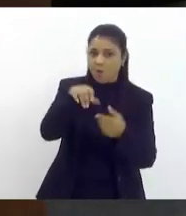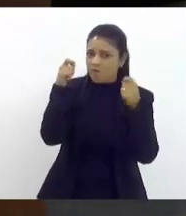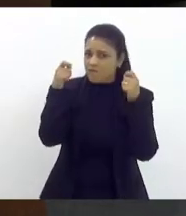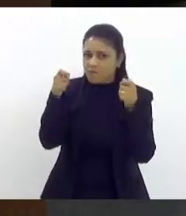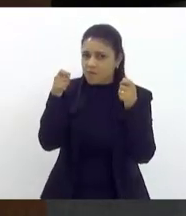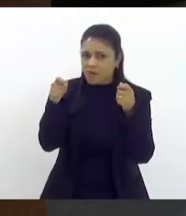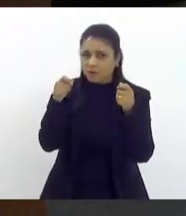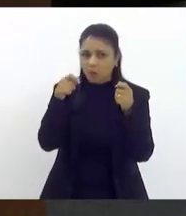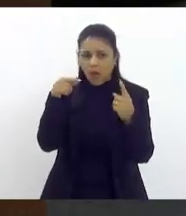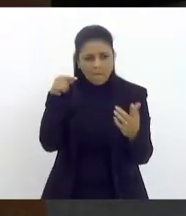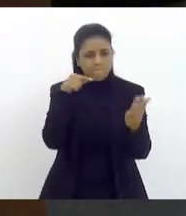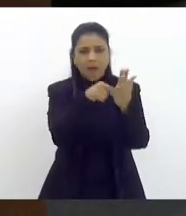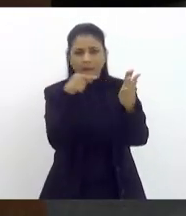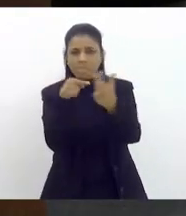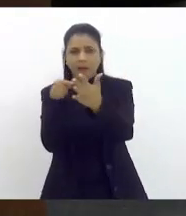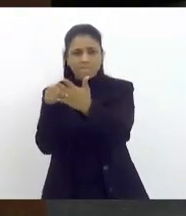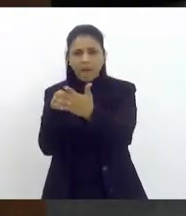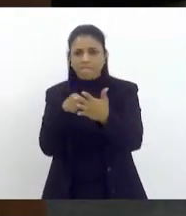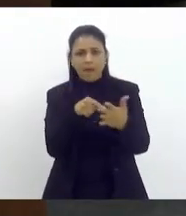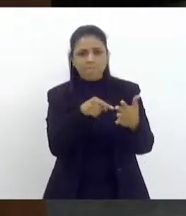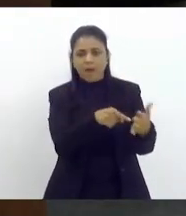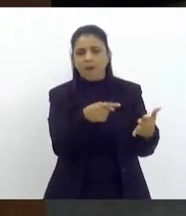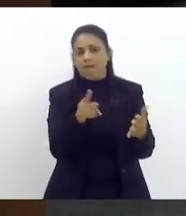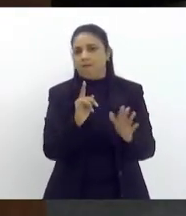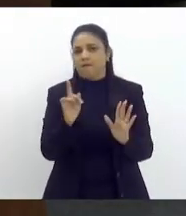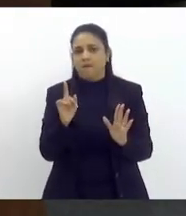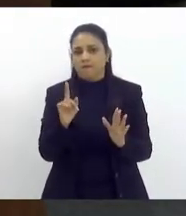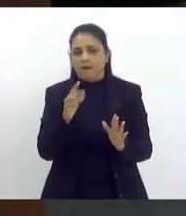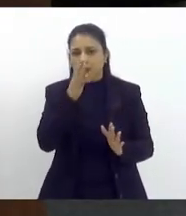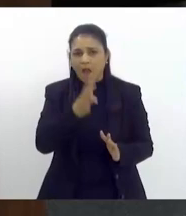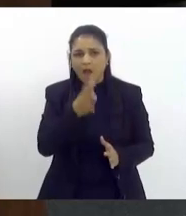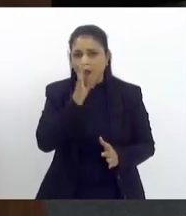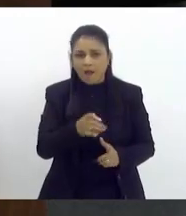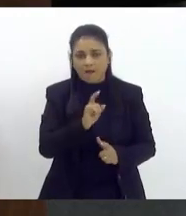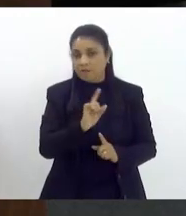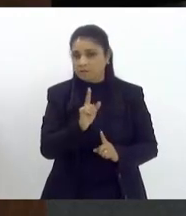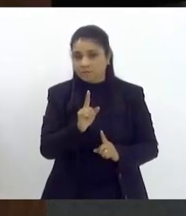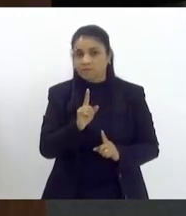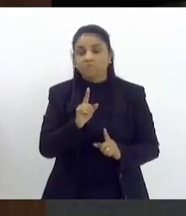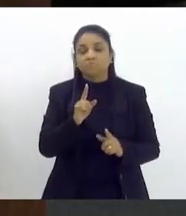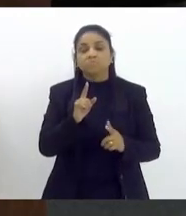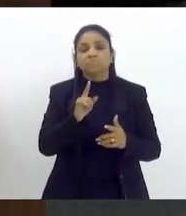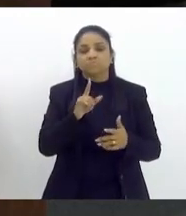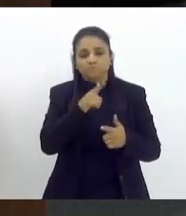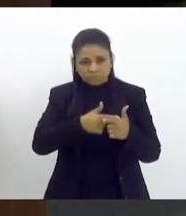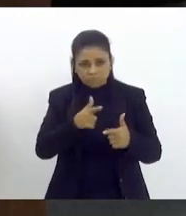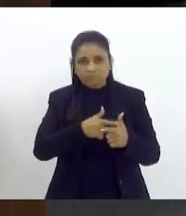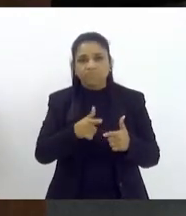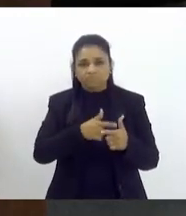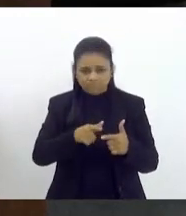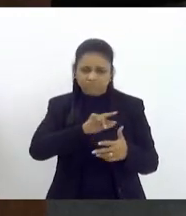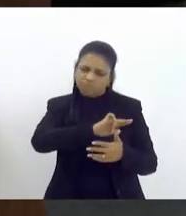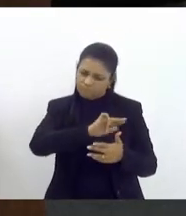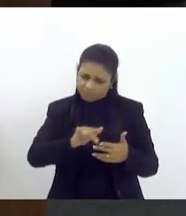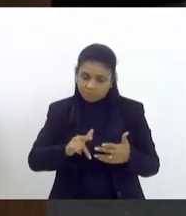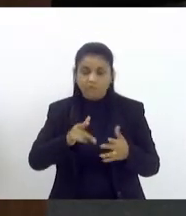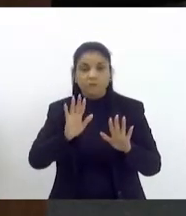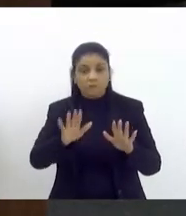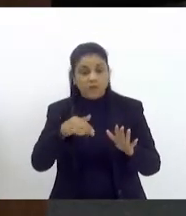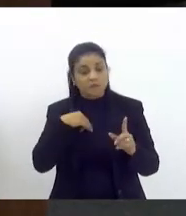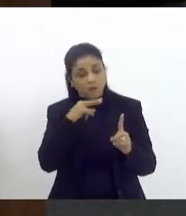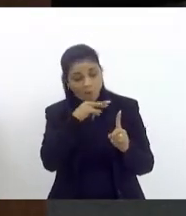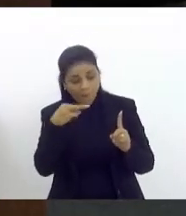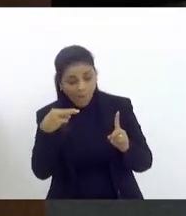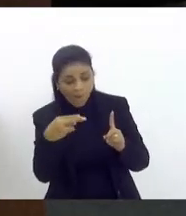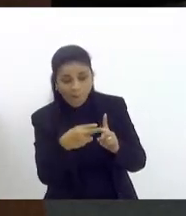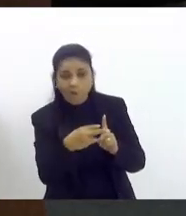para apontar o dedo sobre X Y Z as causas São e devem ser reconhecidas como